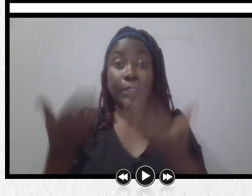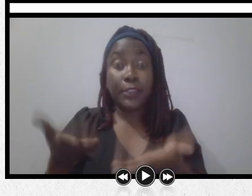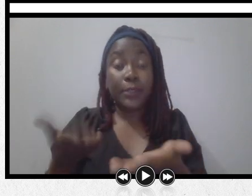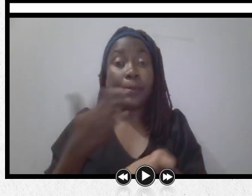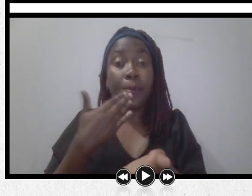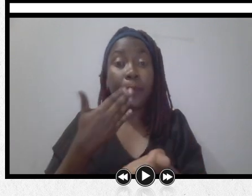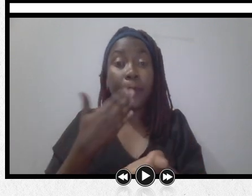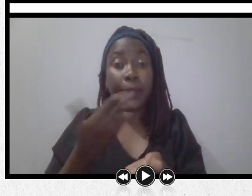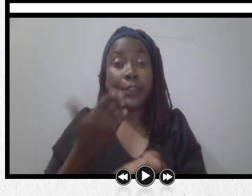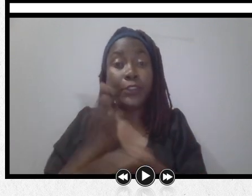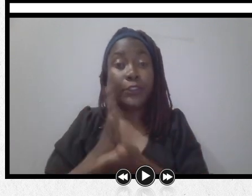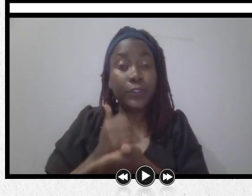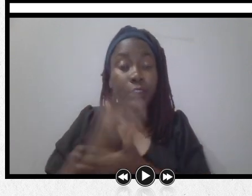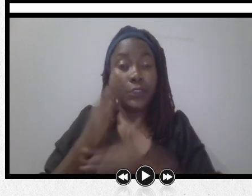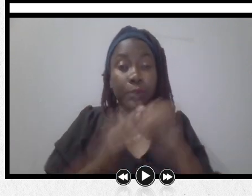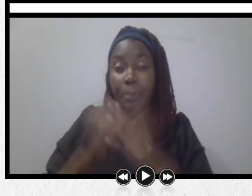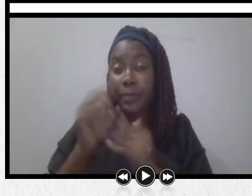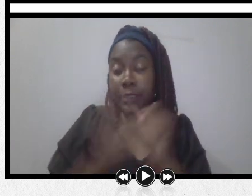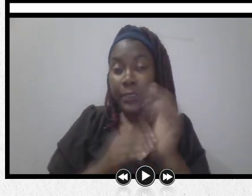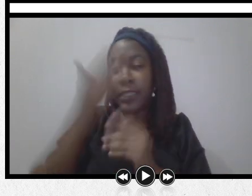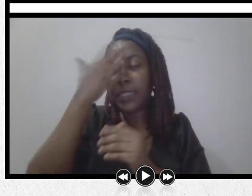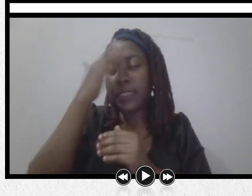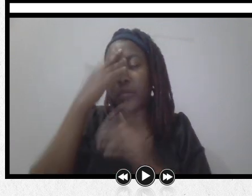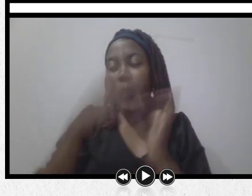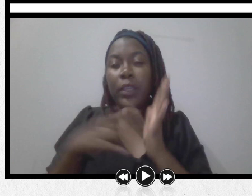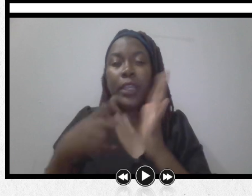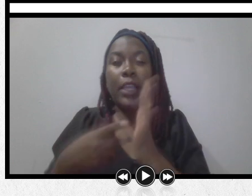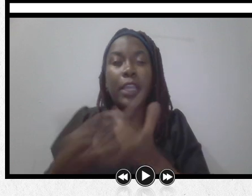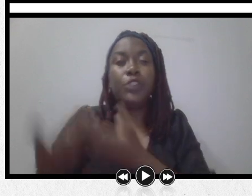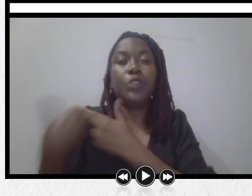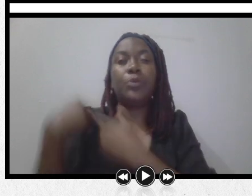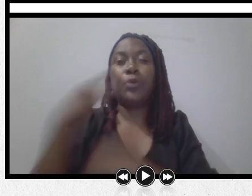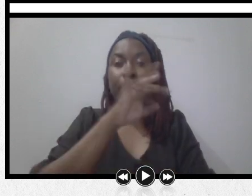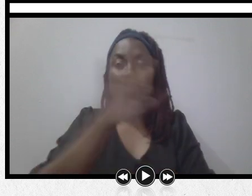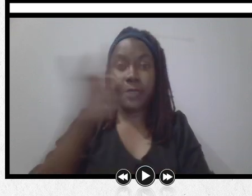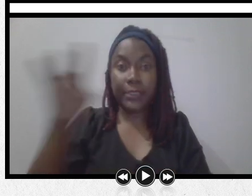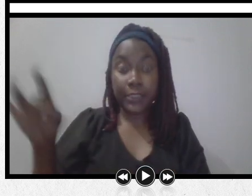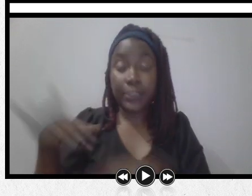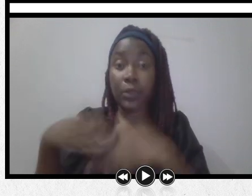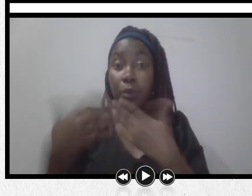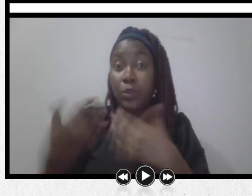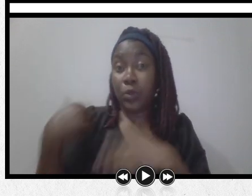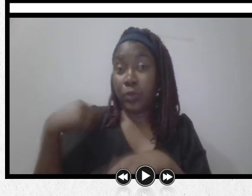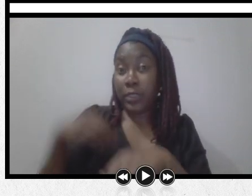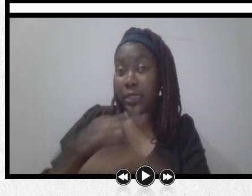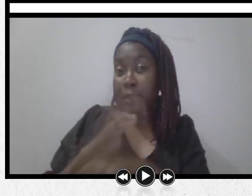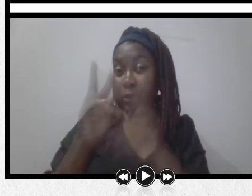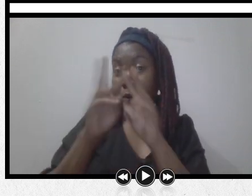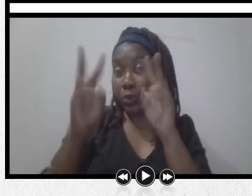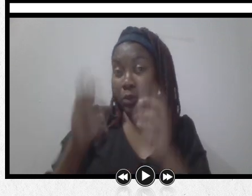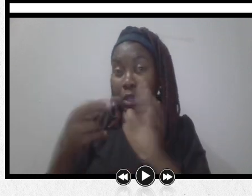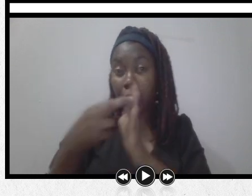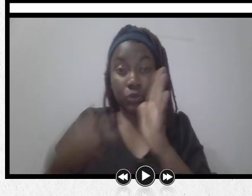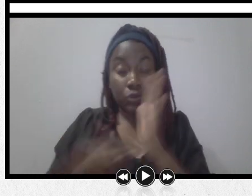uma divisão de competências, ou seja, entender o que é responsabilidade de cada um. Então, quando eu trago no tópico aqui a regulação em